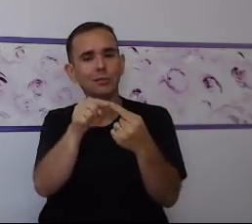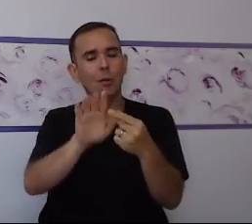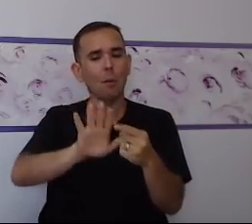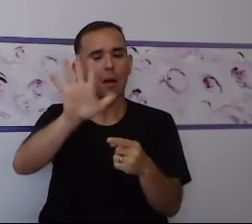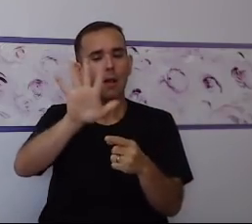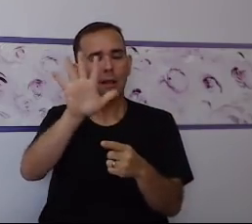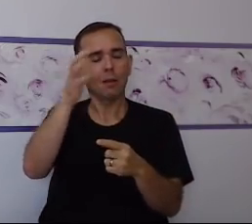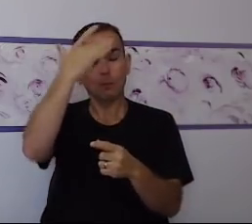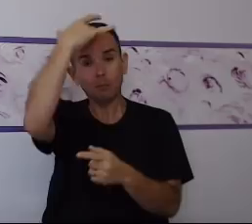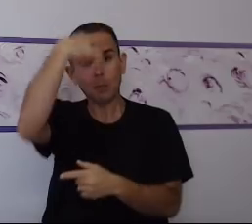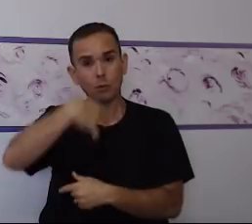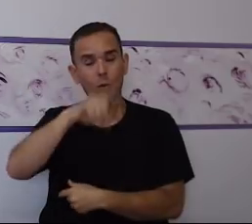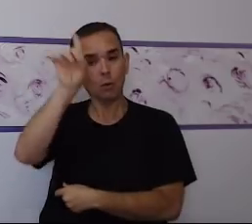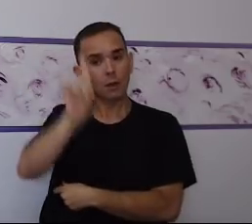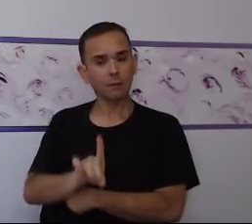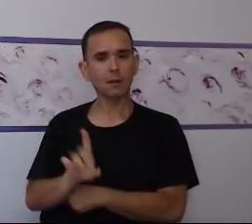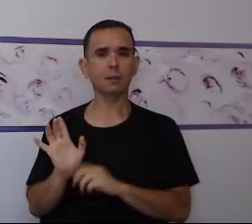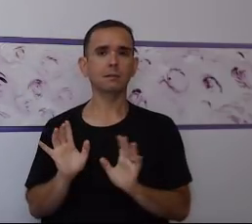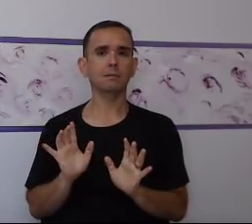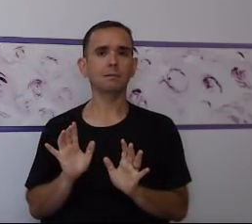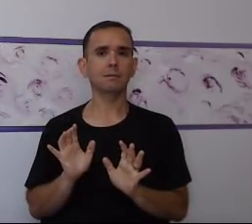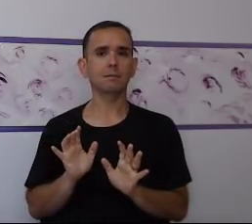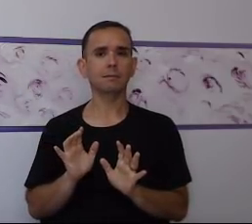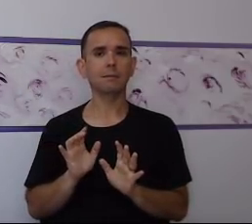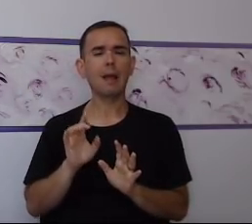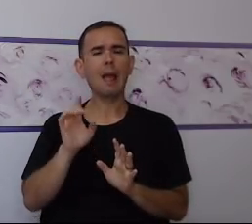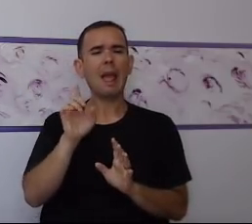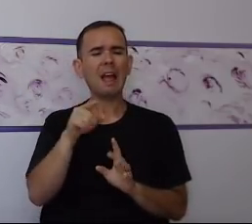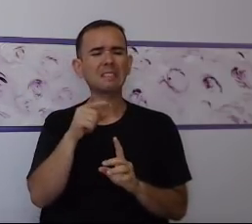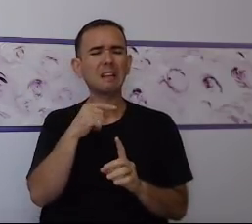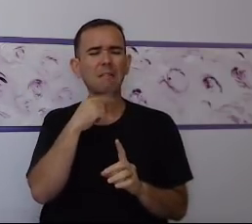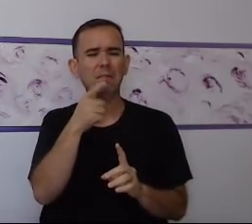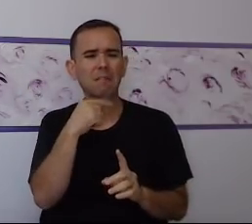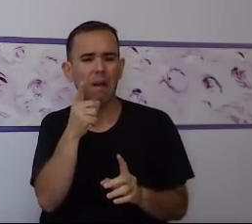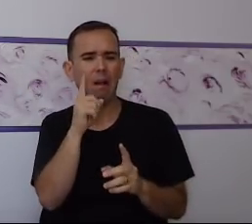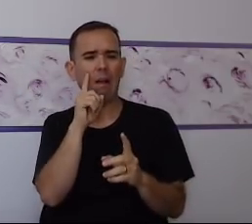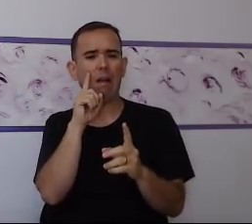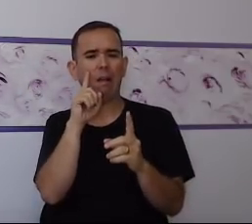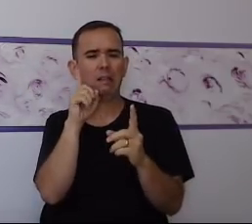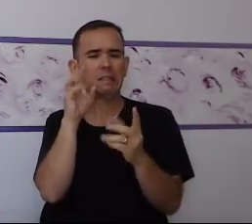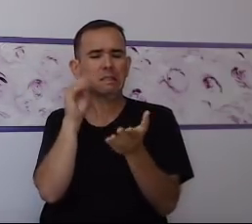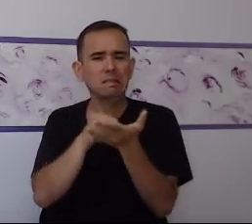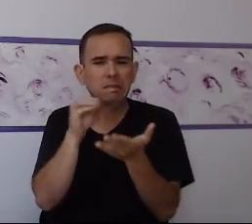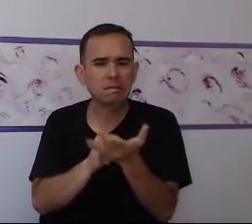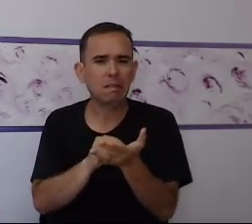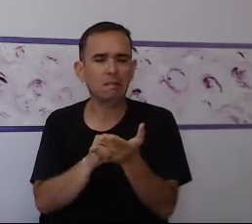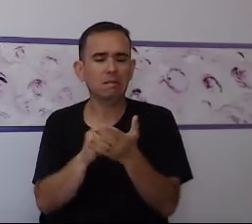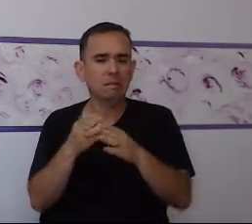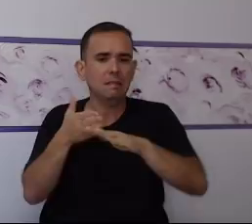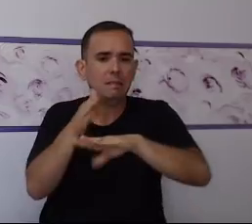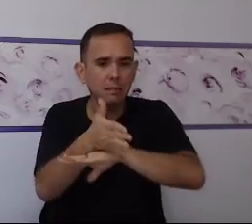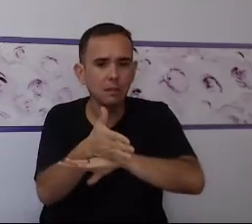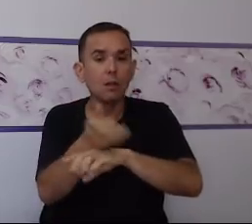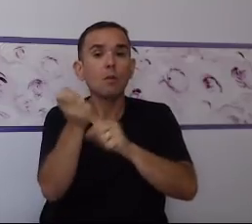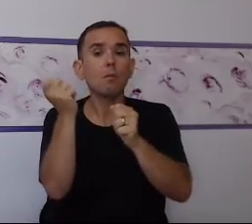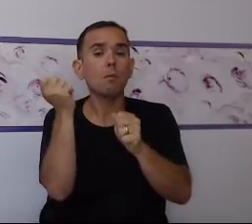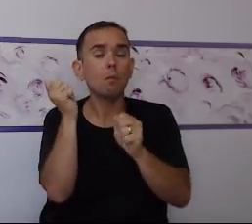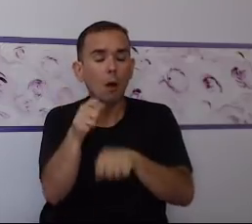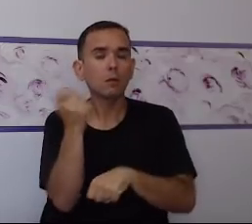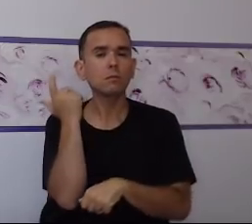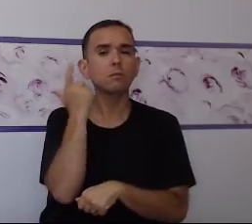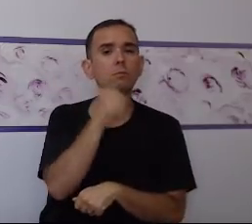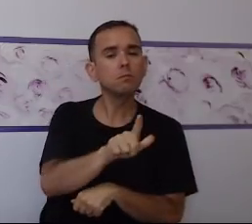ou da pessoa com deficiência, né? Essa incapacidade, esse aluno, ele pode ter uma incapacidade ou